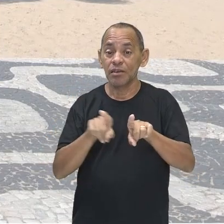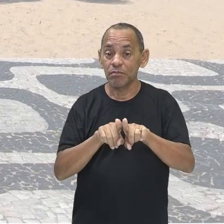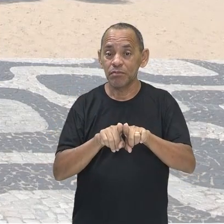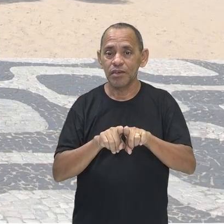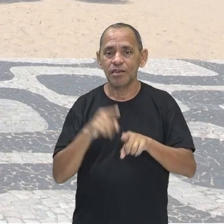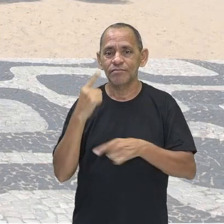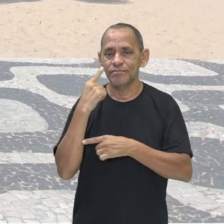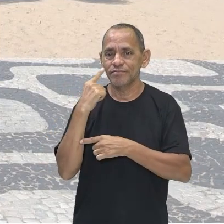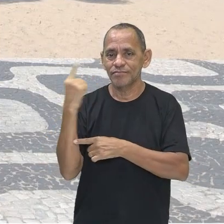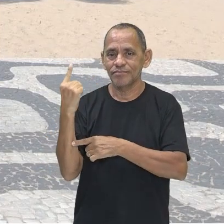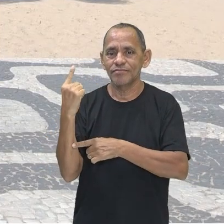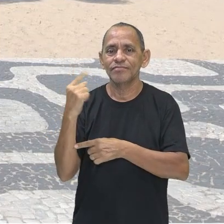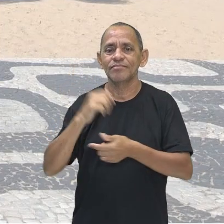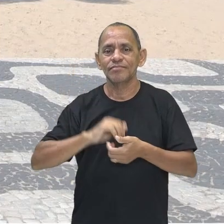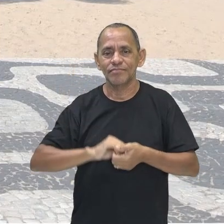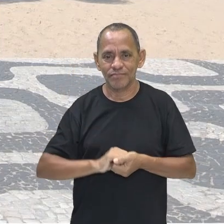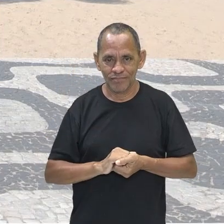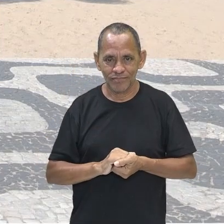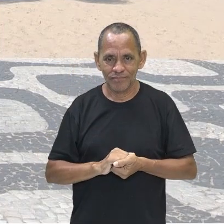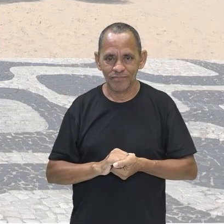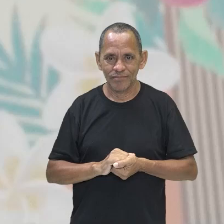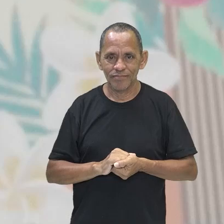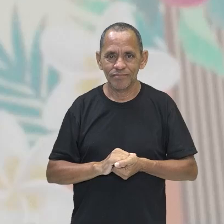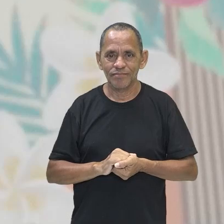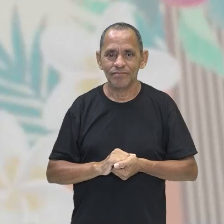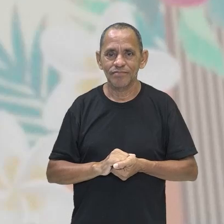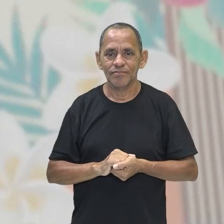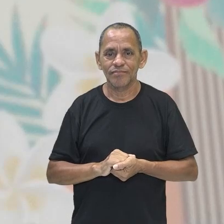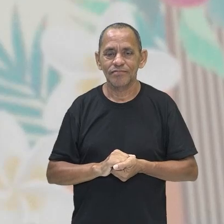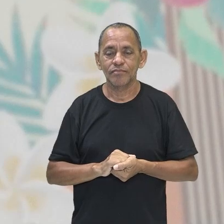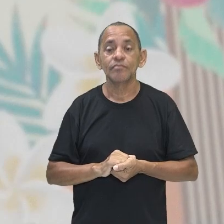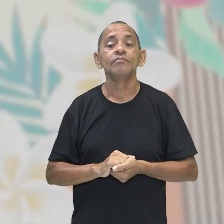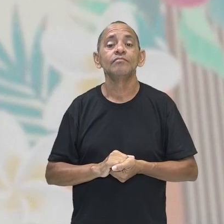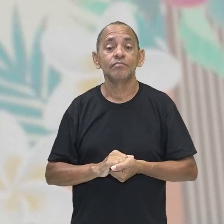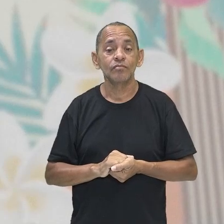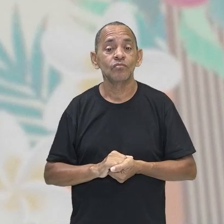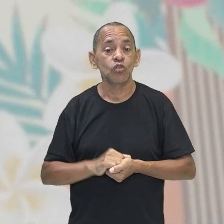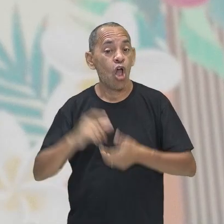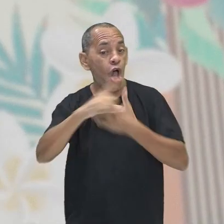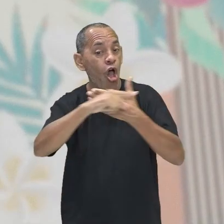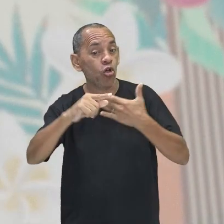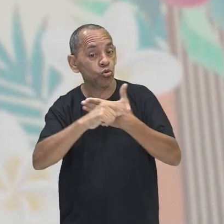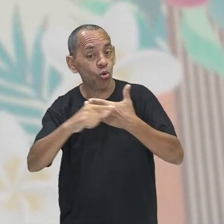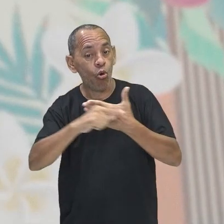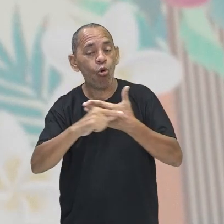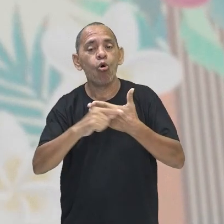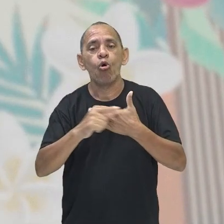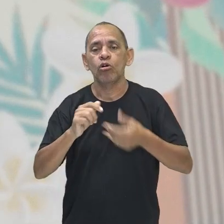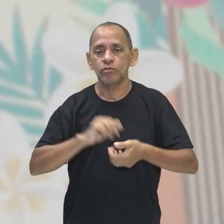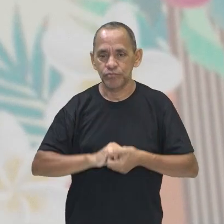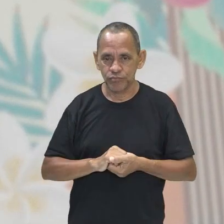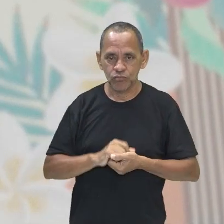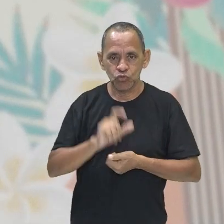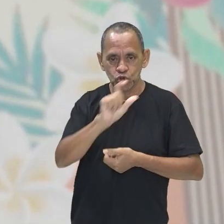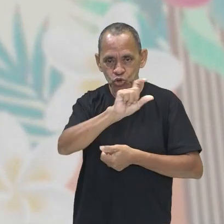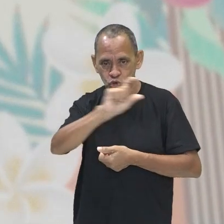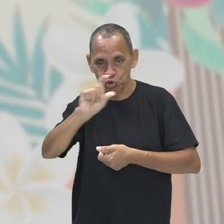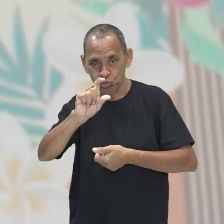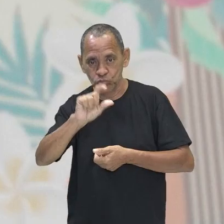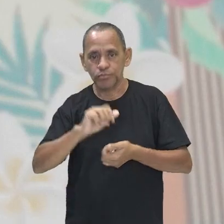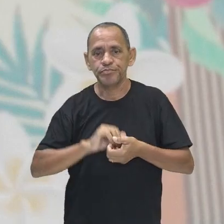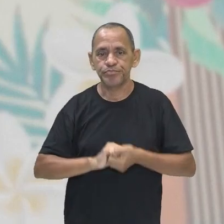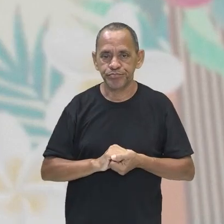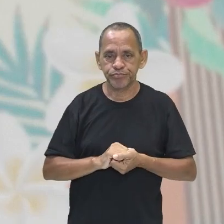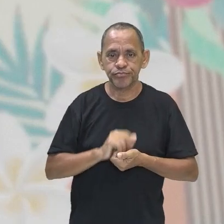uma narração. Vamos ouvir? Tom Jobim. Antônio Carlos Brasileiro de Almeida Jobim. O Tom